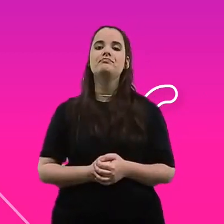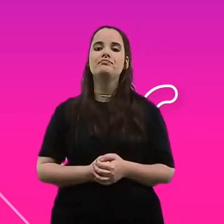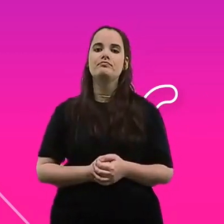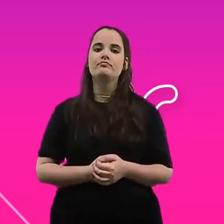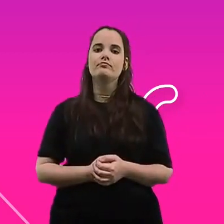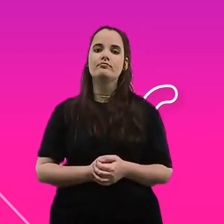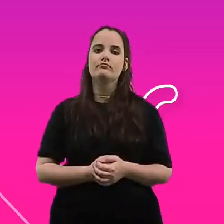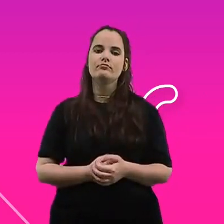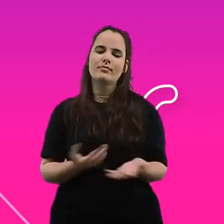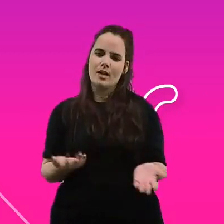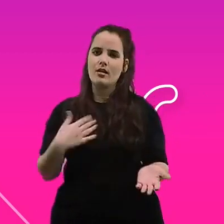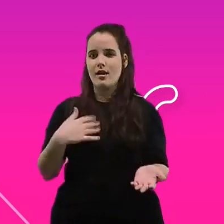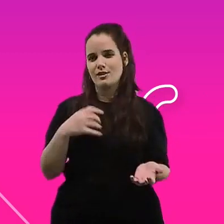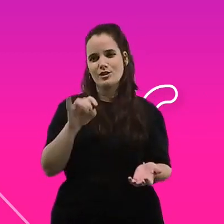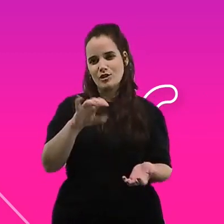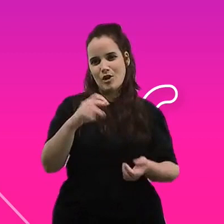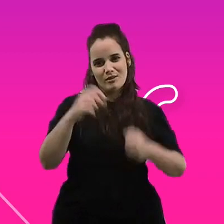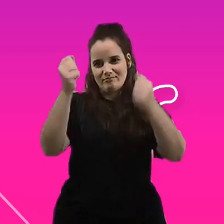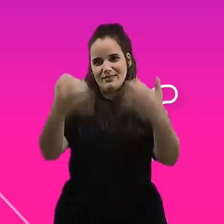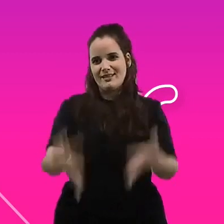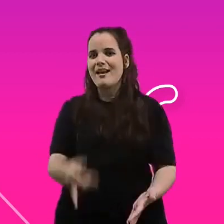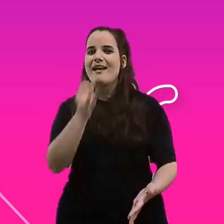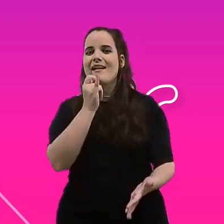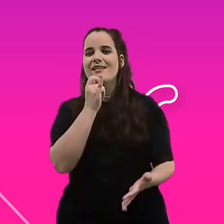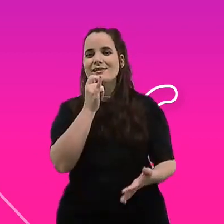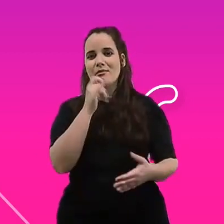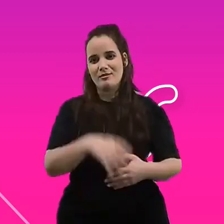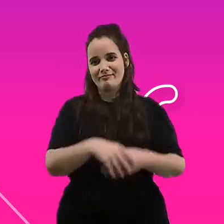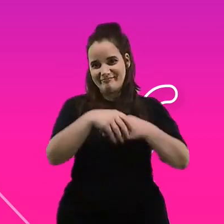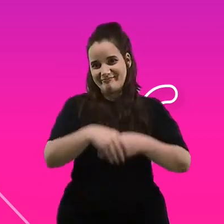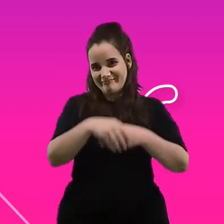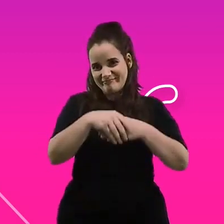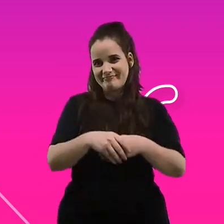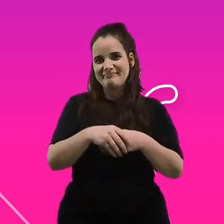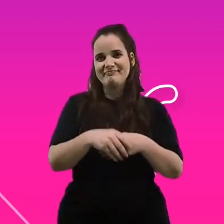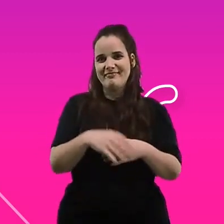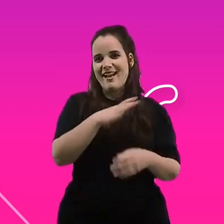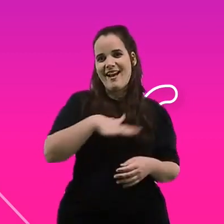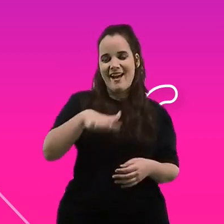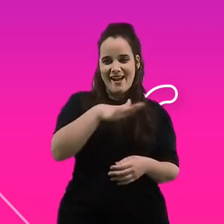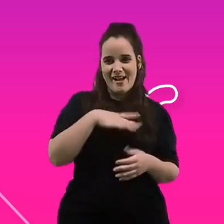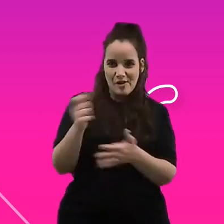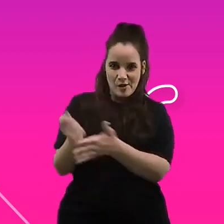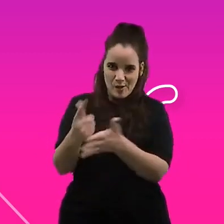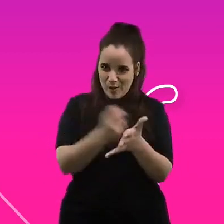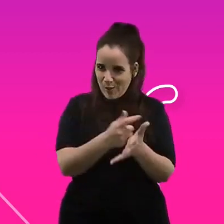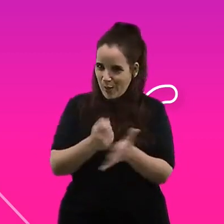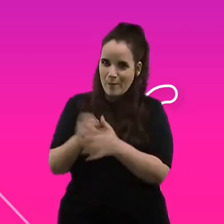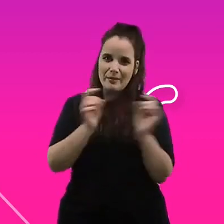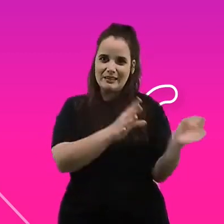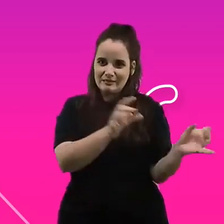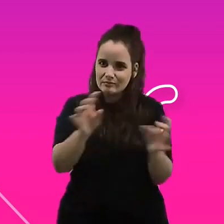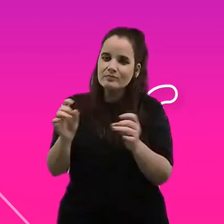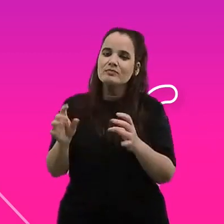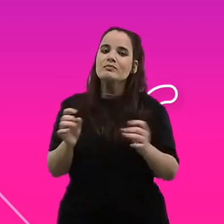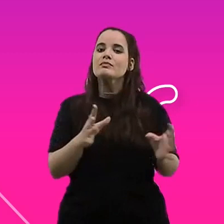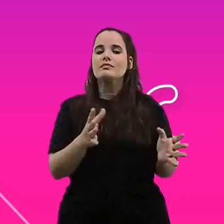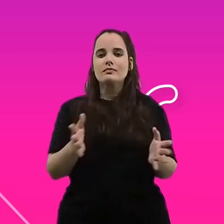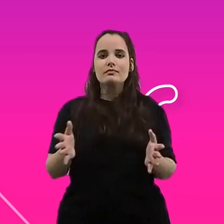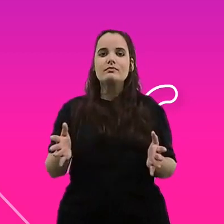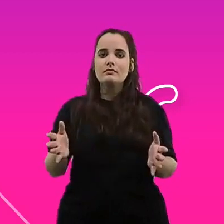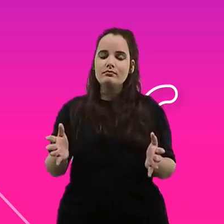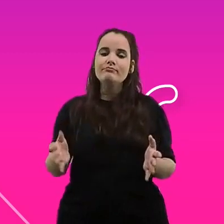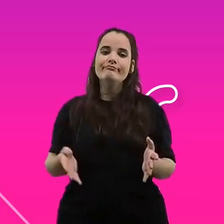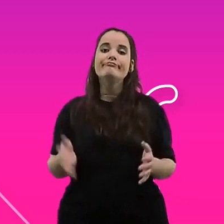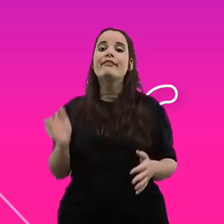aqui alguns exemplos, né, que vêm muito do lado do consumo, mas também do lado da nossa rede de vendedores, que ilustram justamente que a gente, na